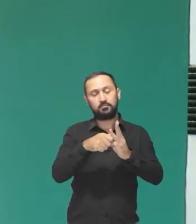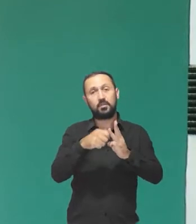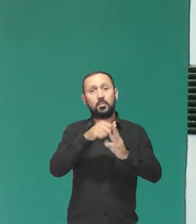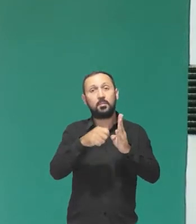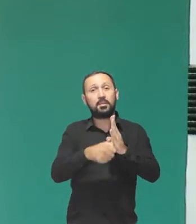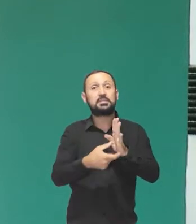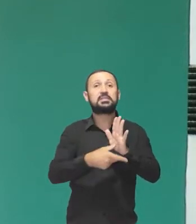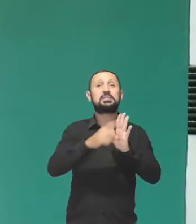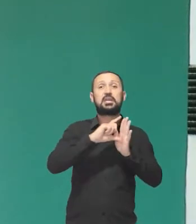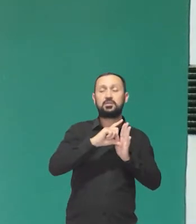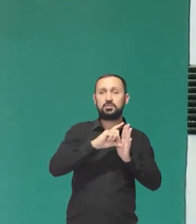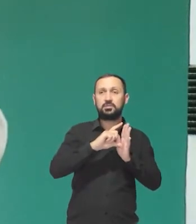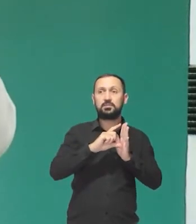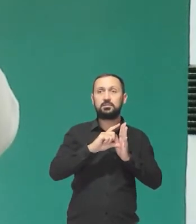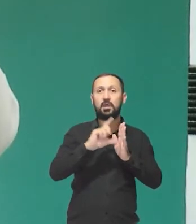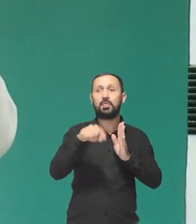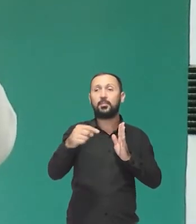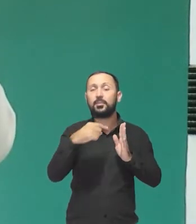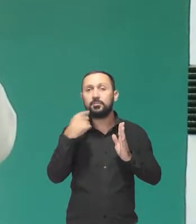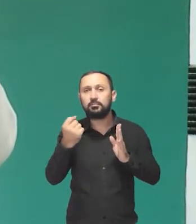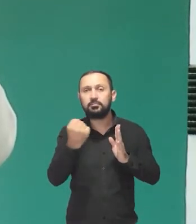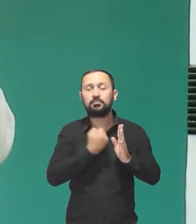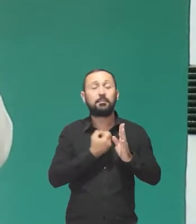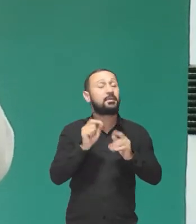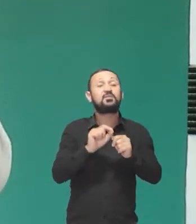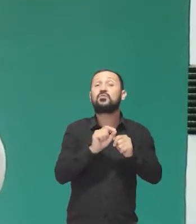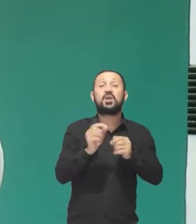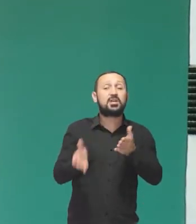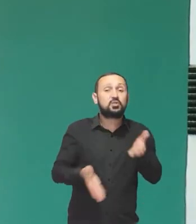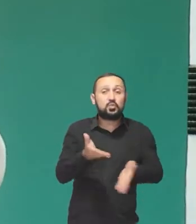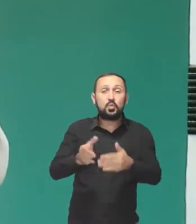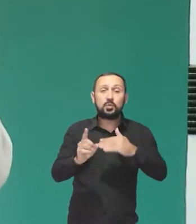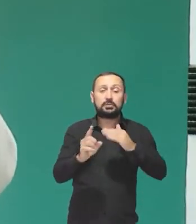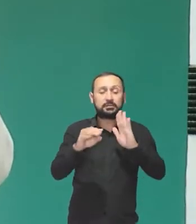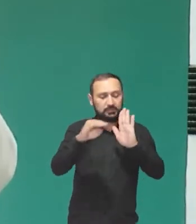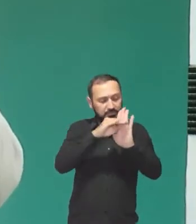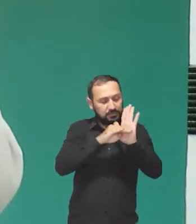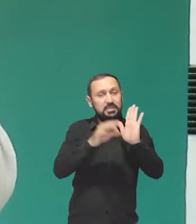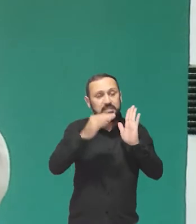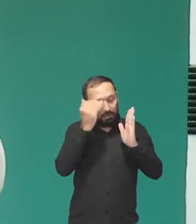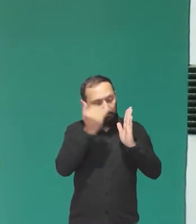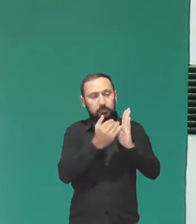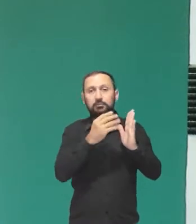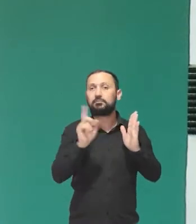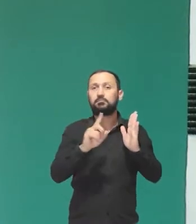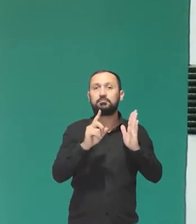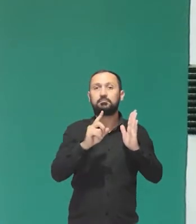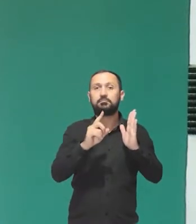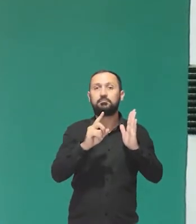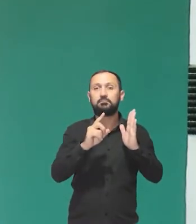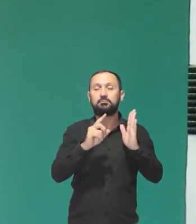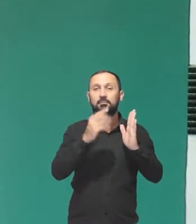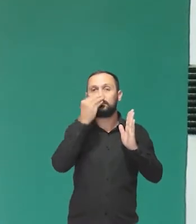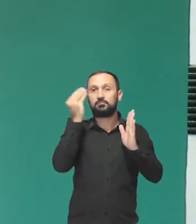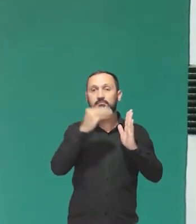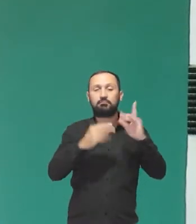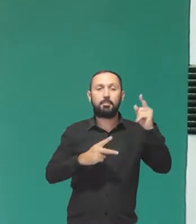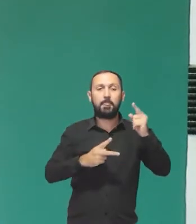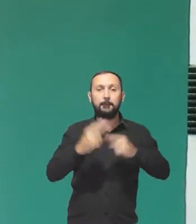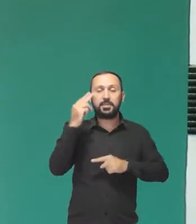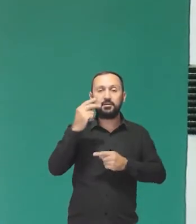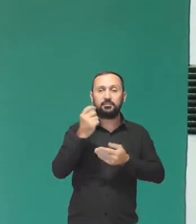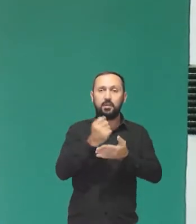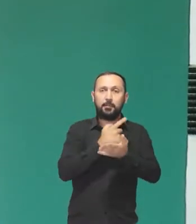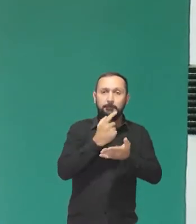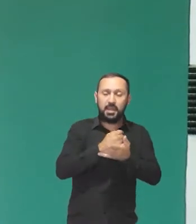antes. O que acontece? Ele não segue o tratamento, ele não adere ao tratamento, ele interrompe o tratamento com